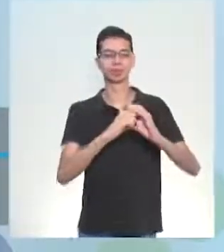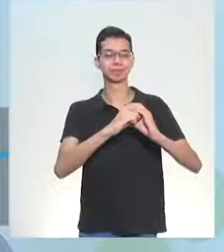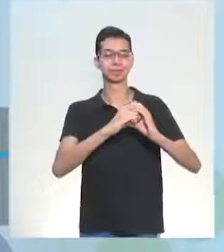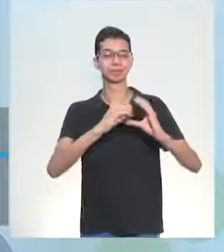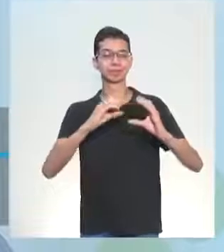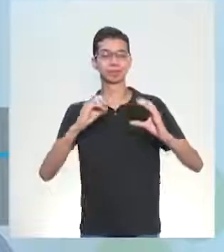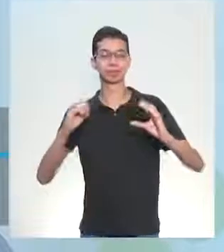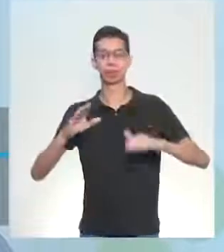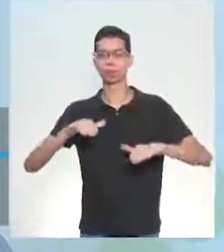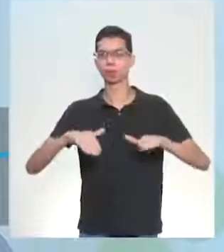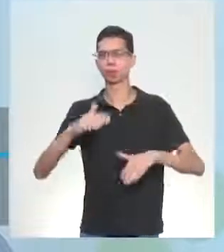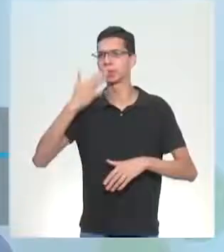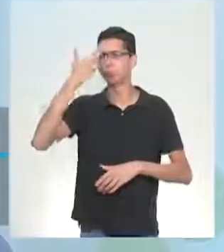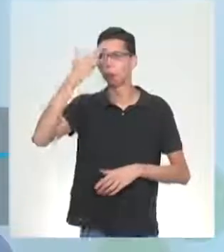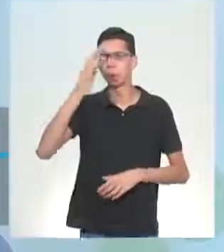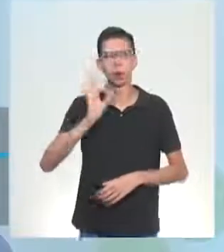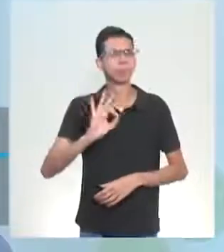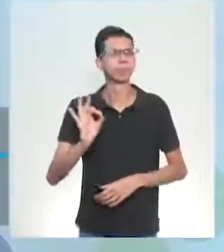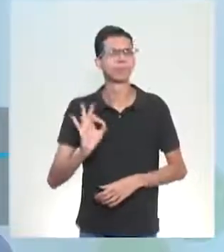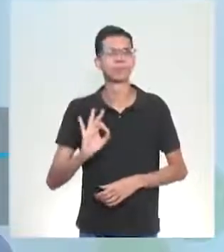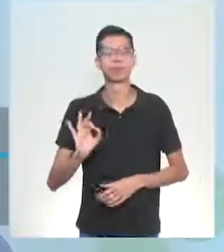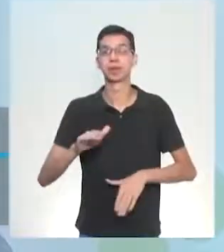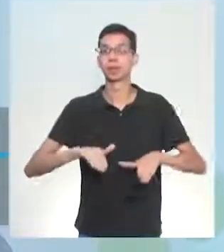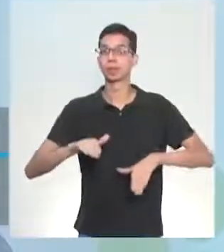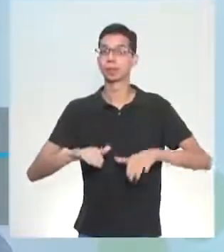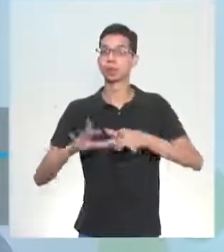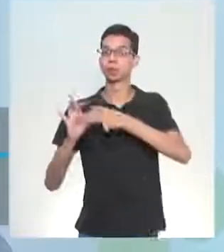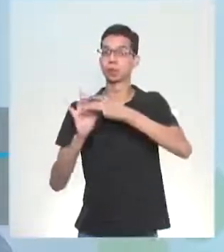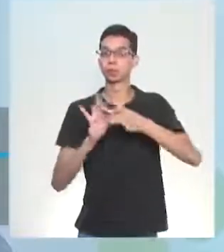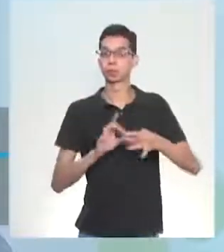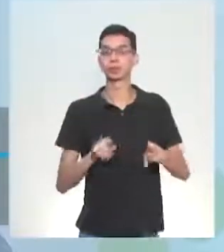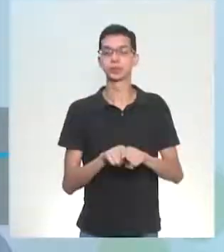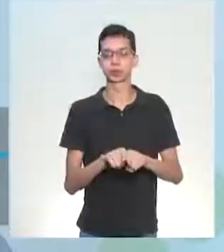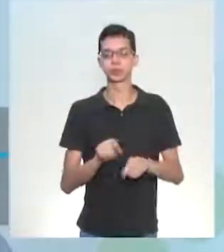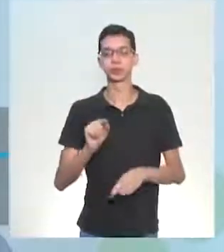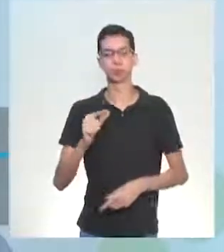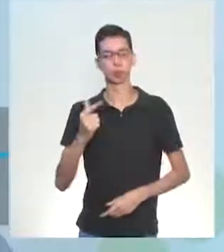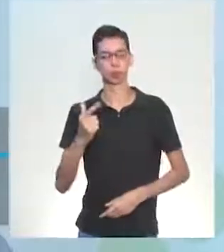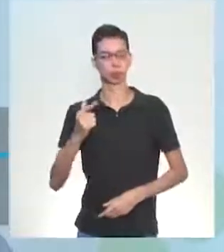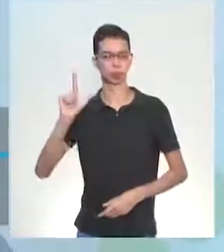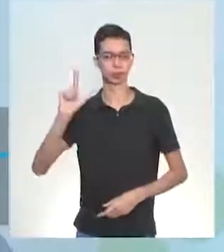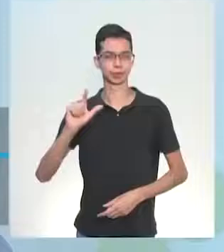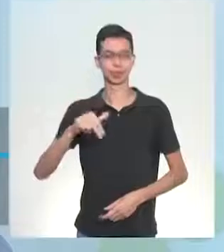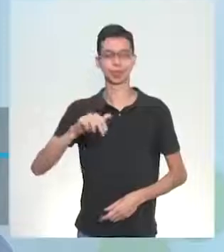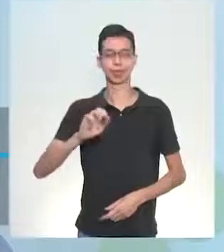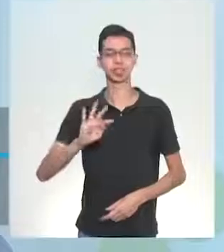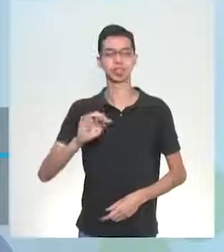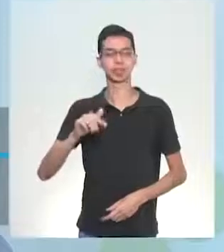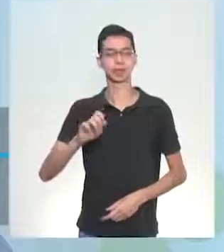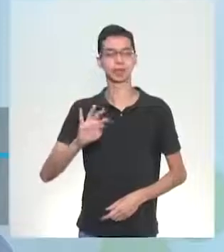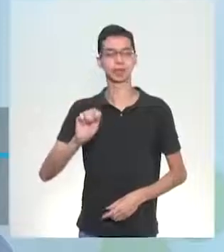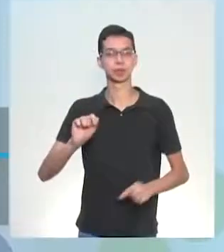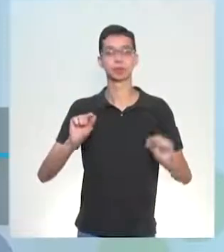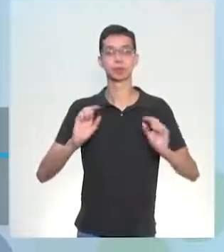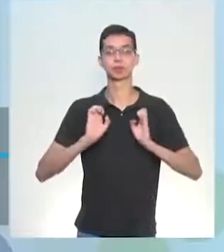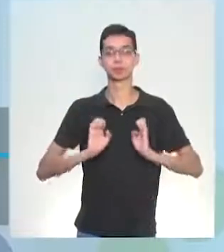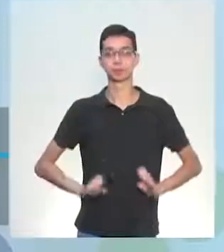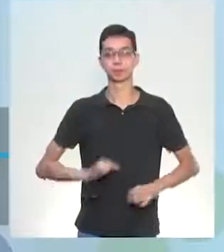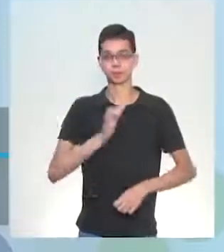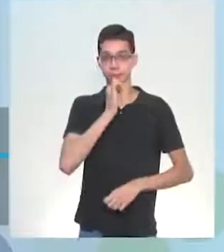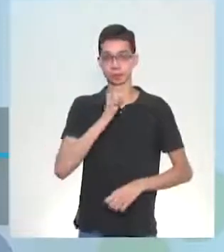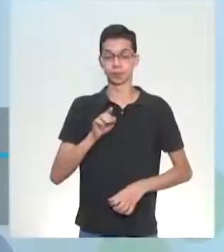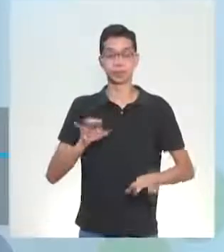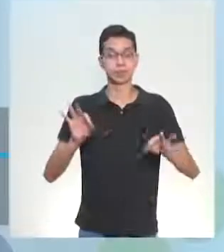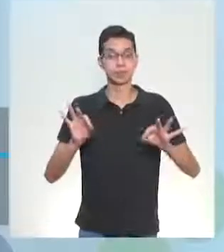contexto. Outra questão da netiqueta aí entra a situação de você ter as palavras, o vocabulário adequado ao contexto, tá?